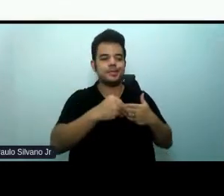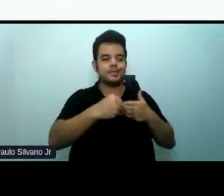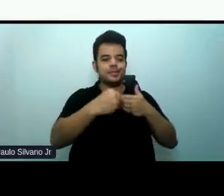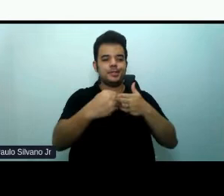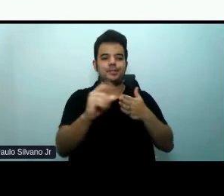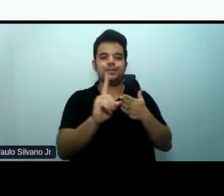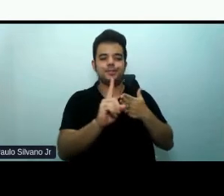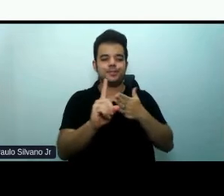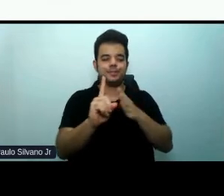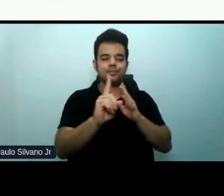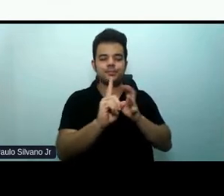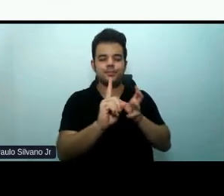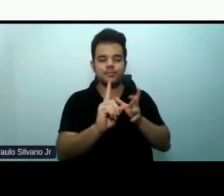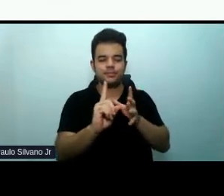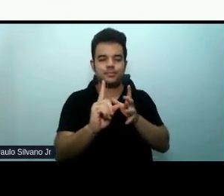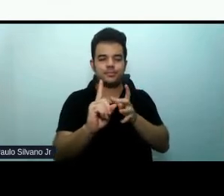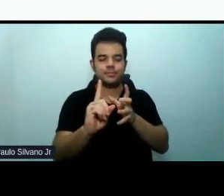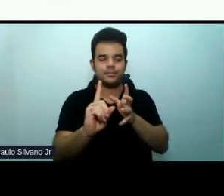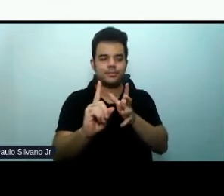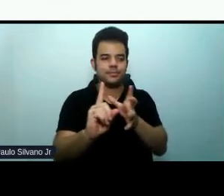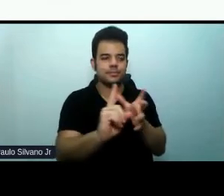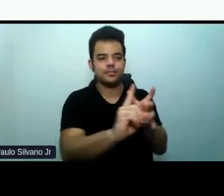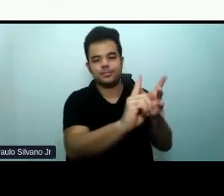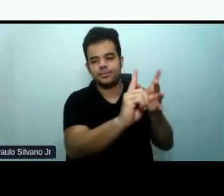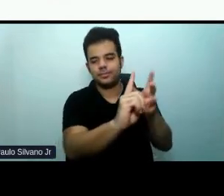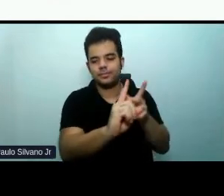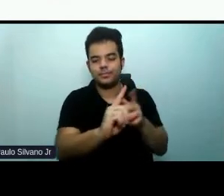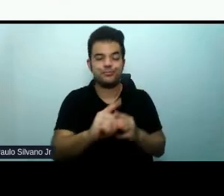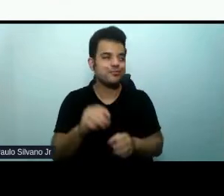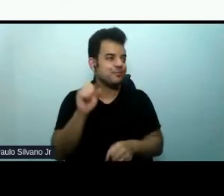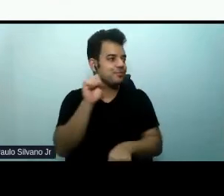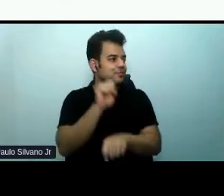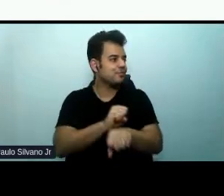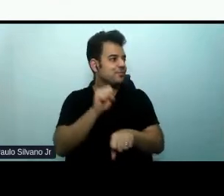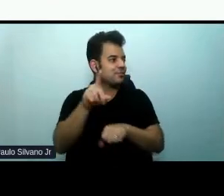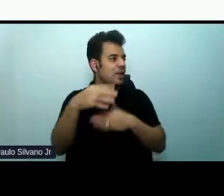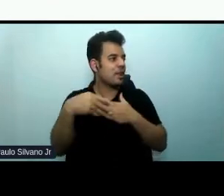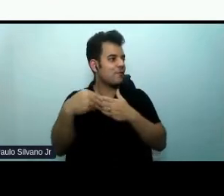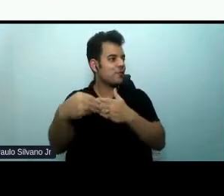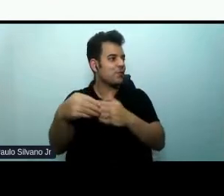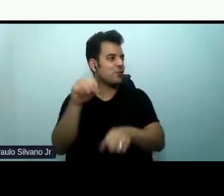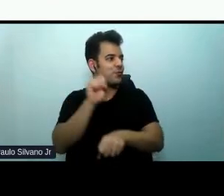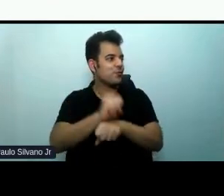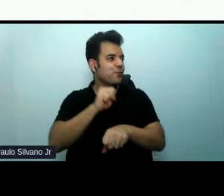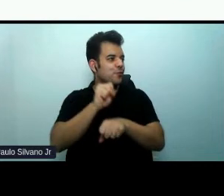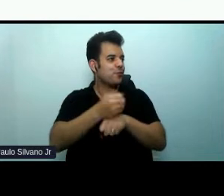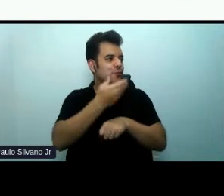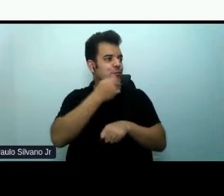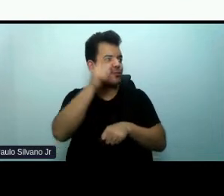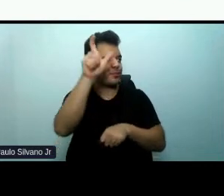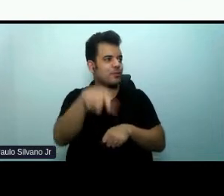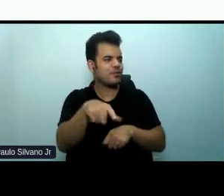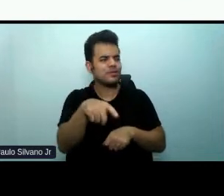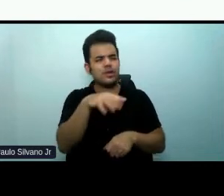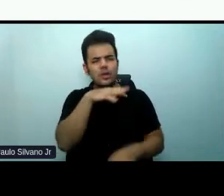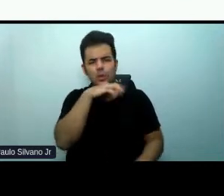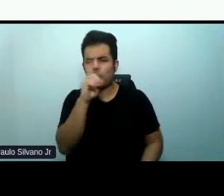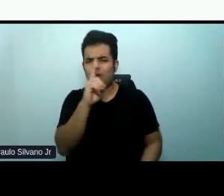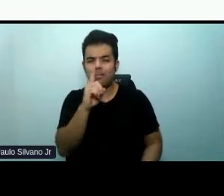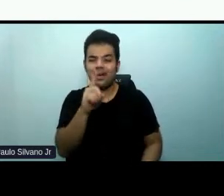que acompanhar toda a visita que o guia tá fazendo. Não que seja ruim, mas